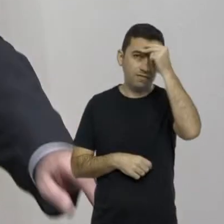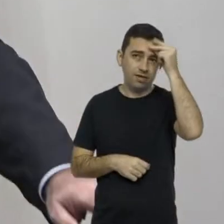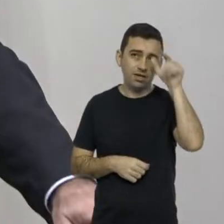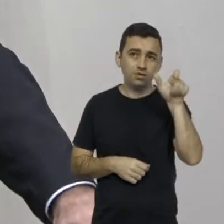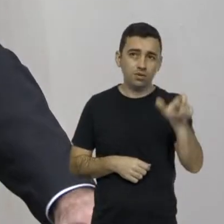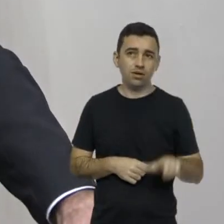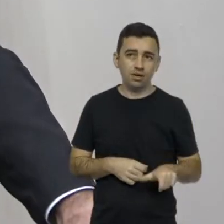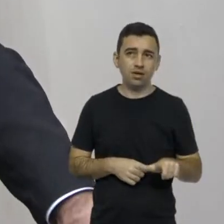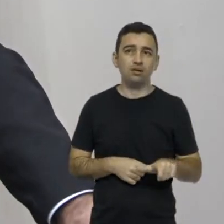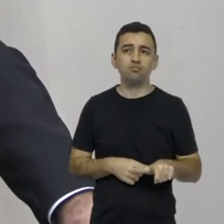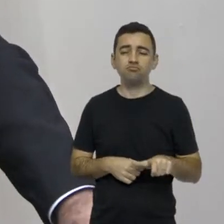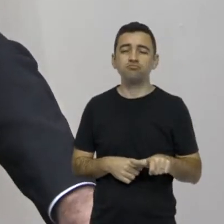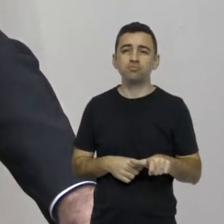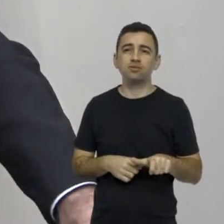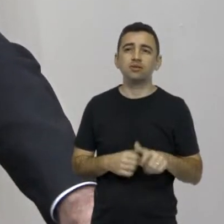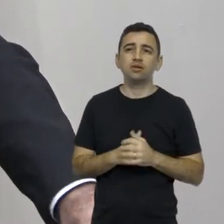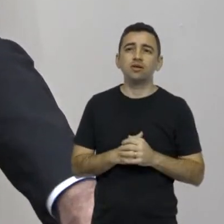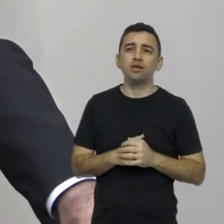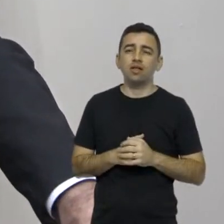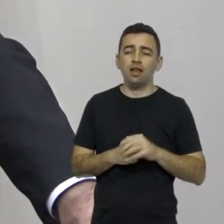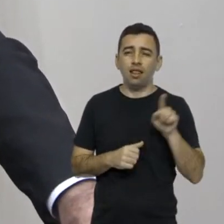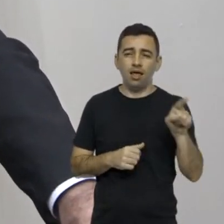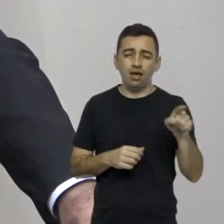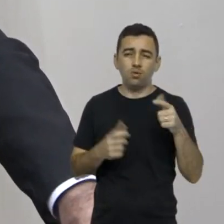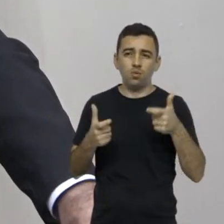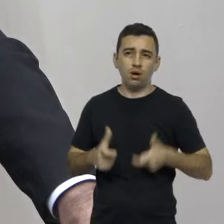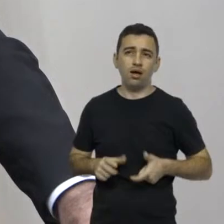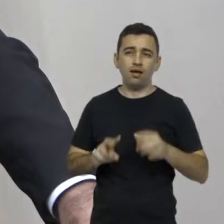noite, lá em Videira.